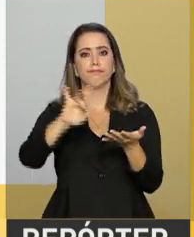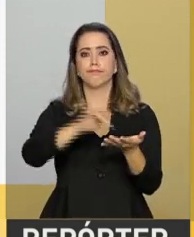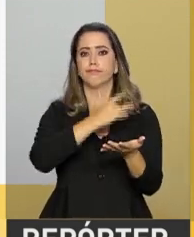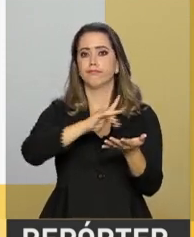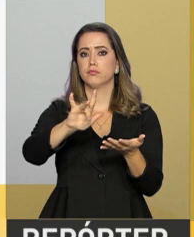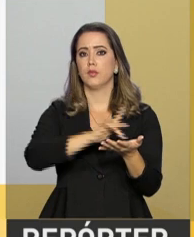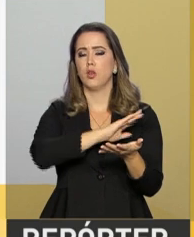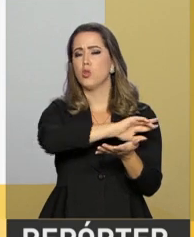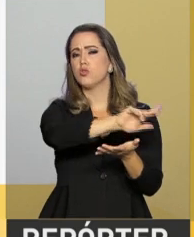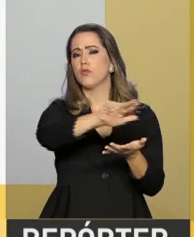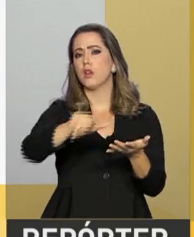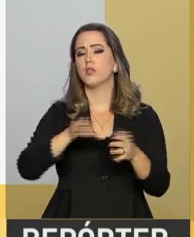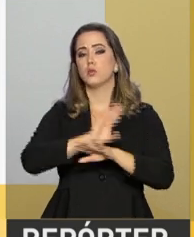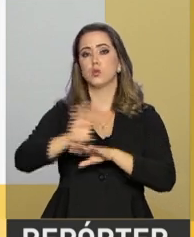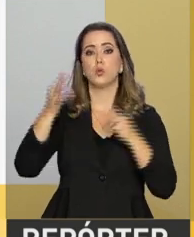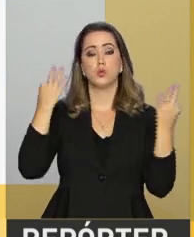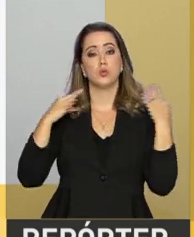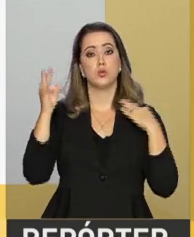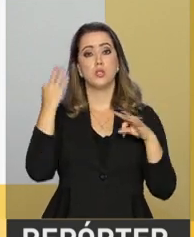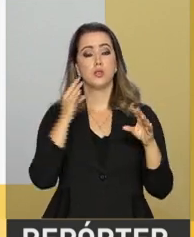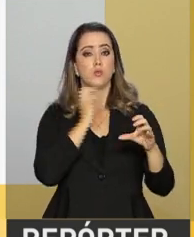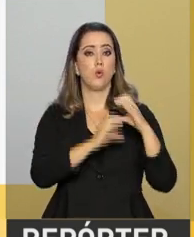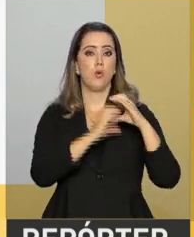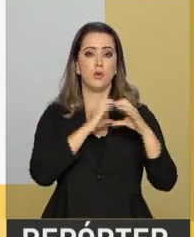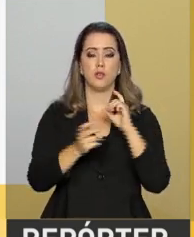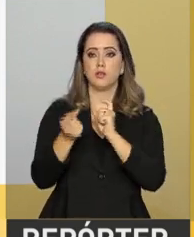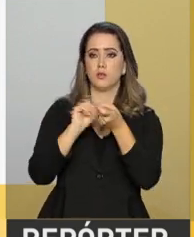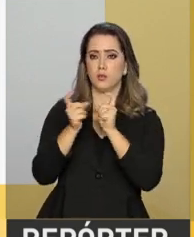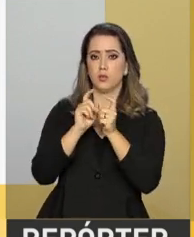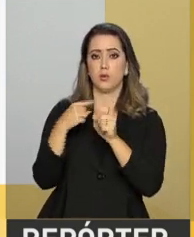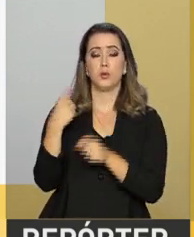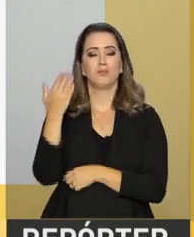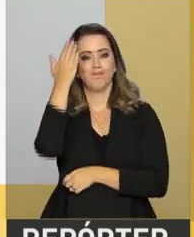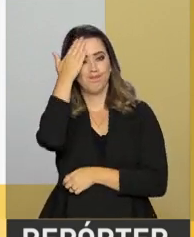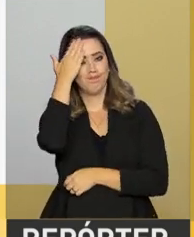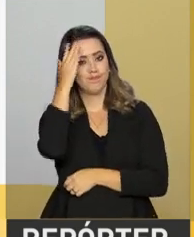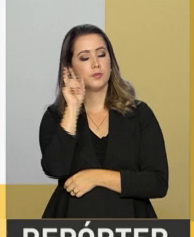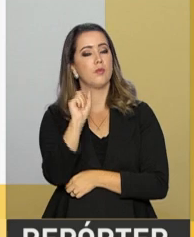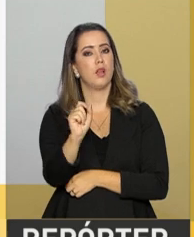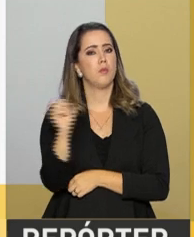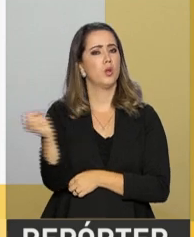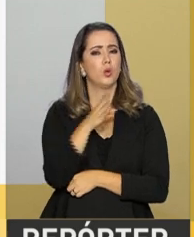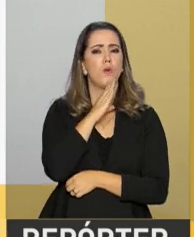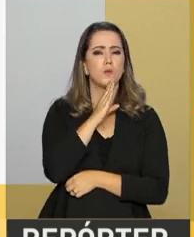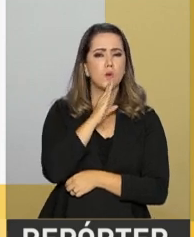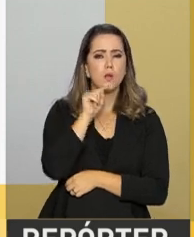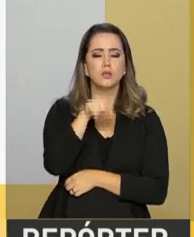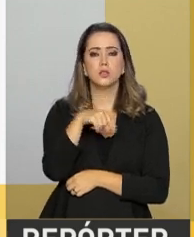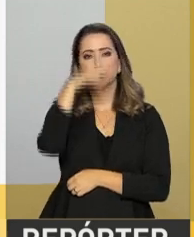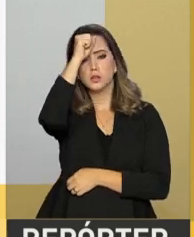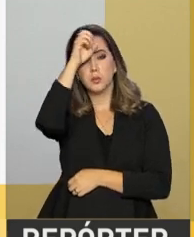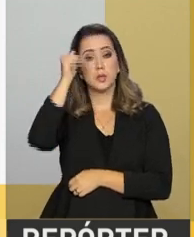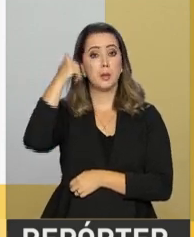diversos cursos têm na área do turismo comunicação gestão porque a gente sabe que ter novos conhecimentos e melhorar o